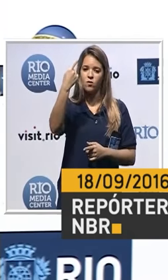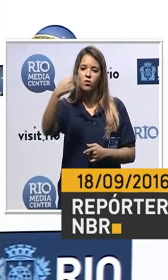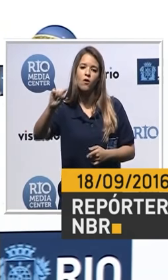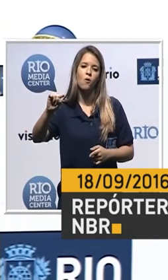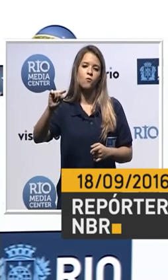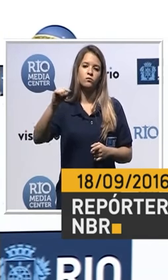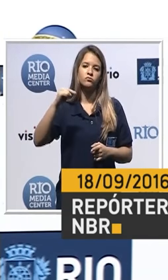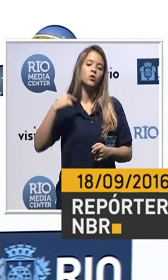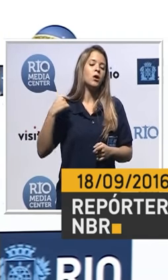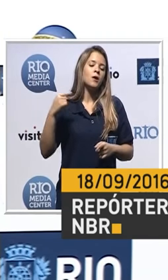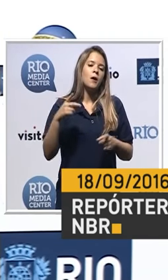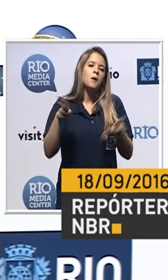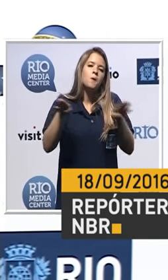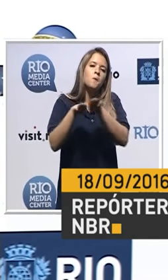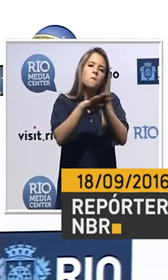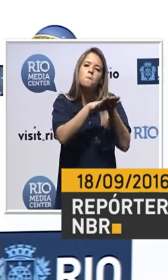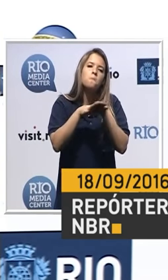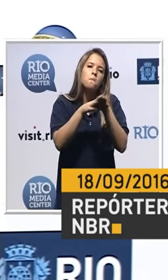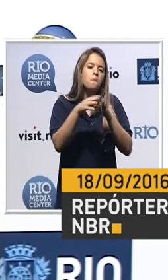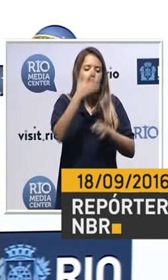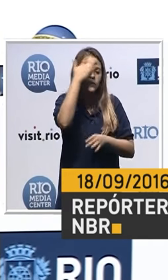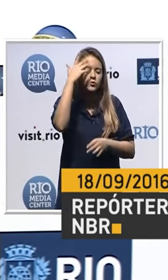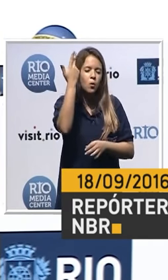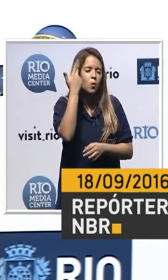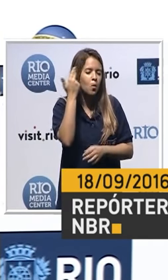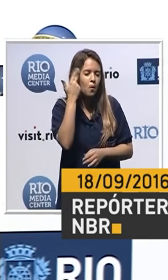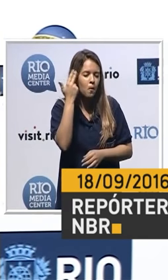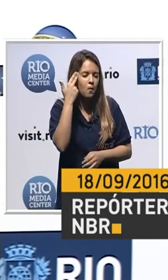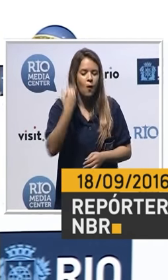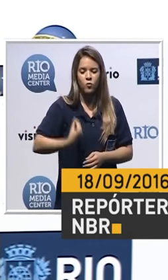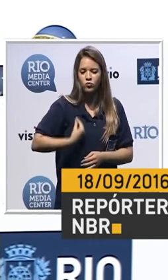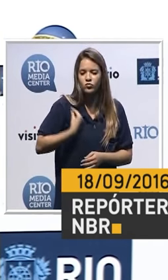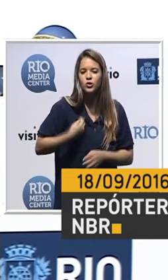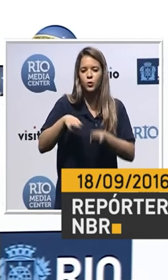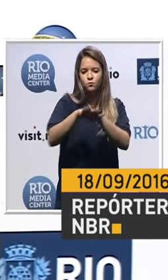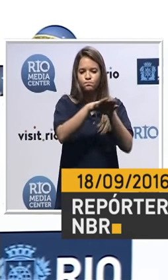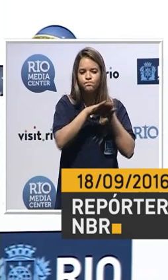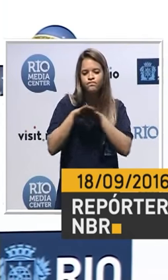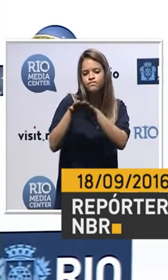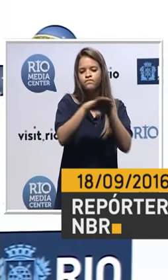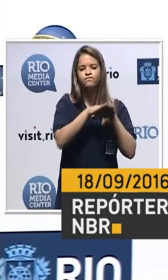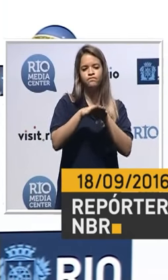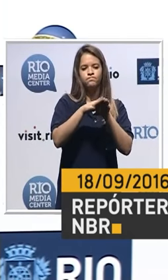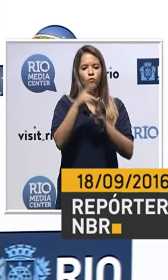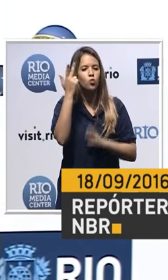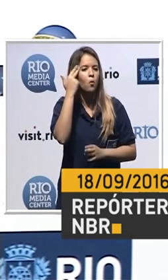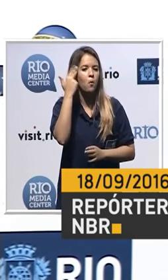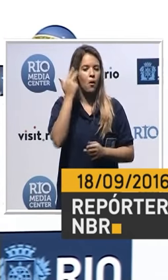de alcançar tudo que desejamos até hoje.